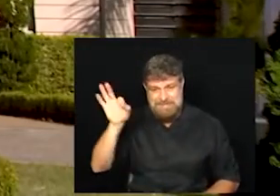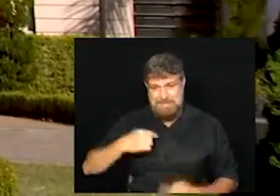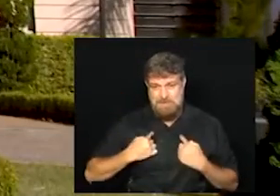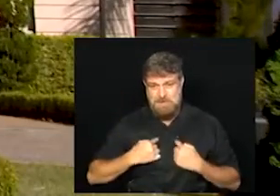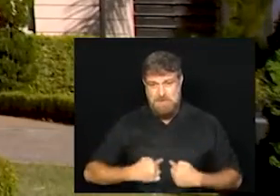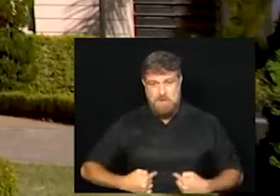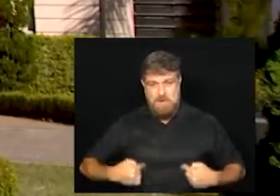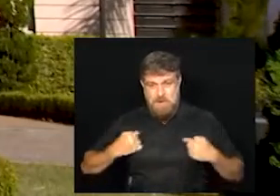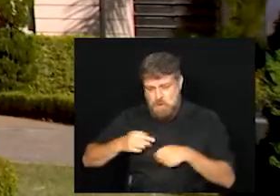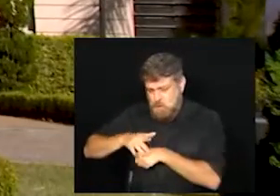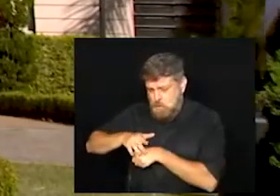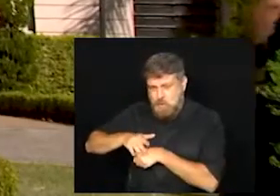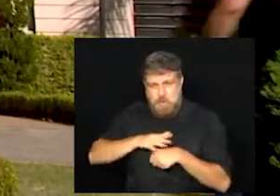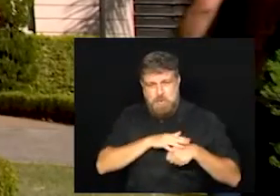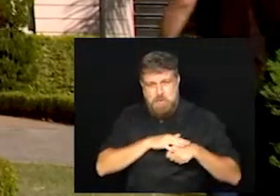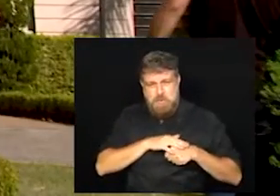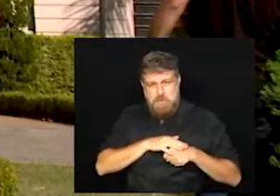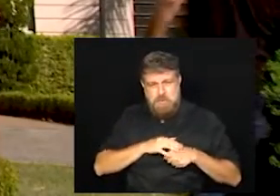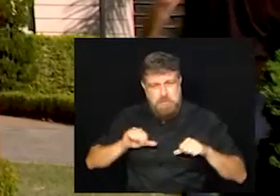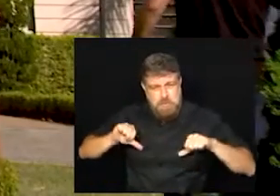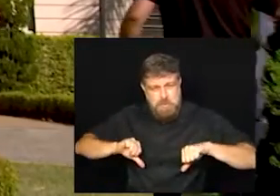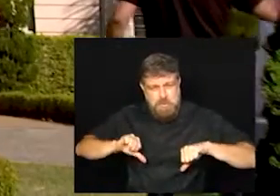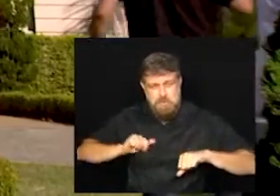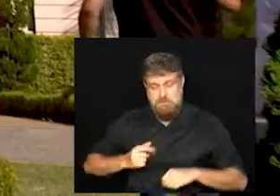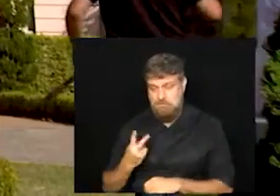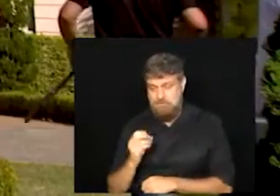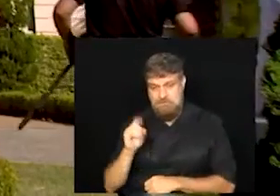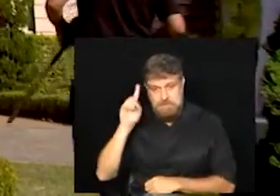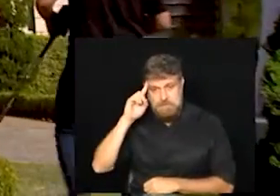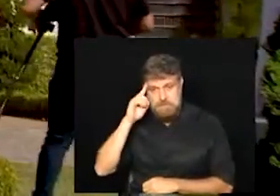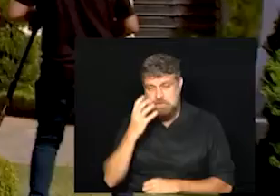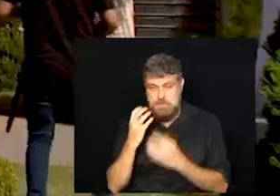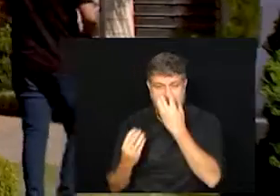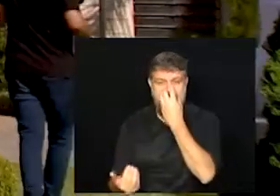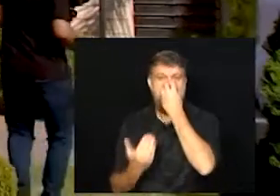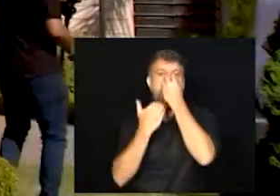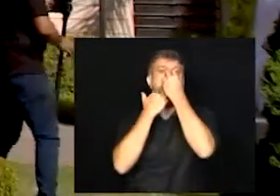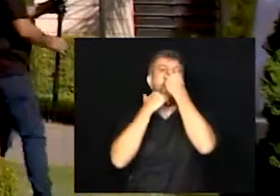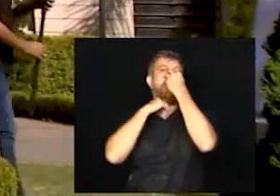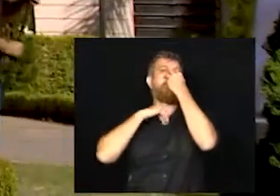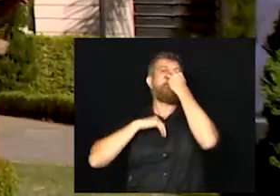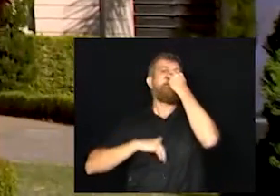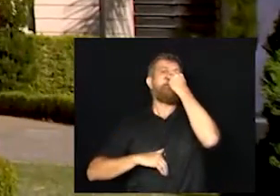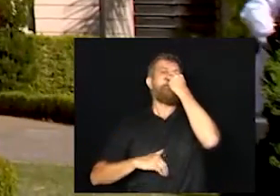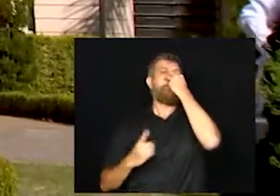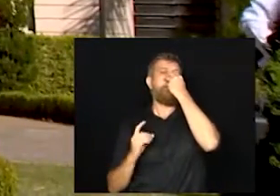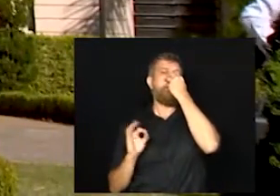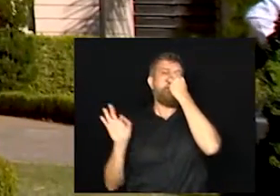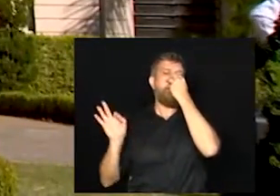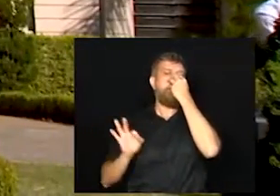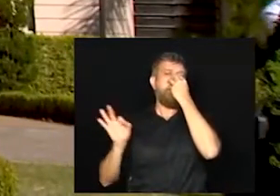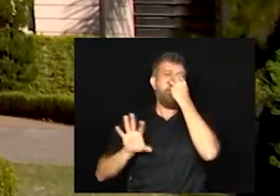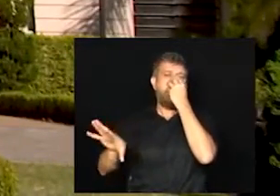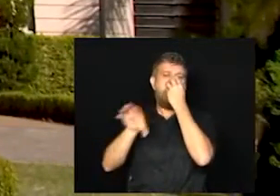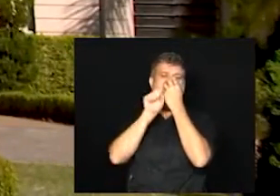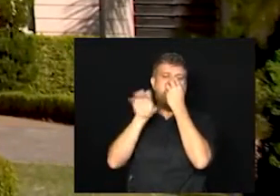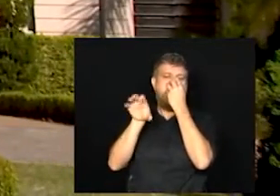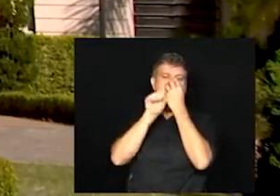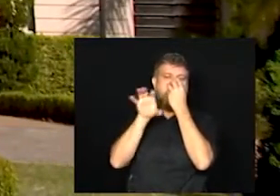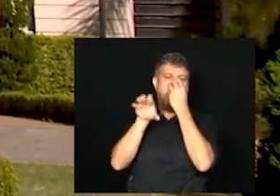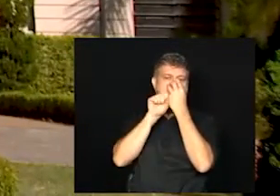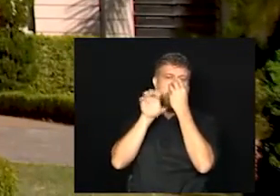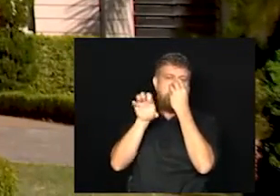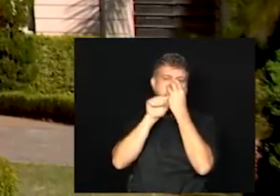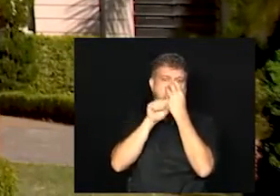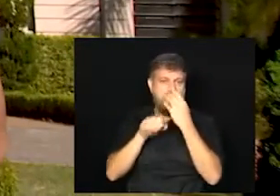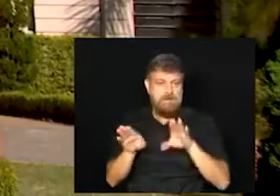pulmões comprometidos. Ele ficou 20 dias entubado e fez uso de 100% de ventilação invasiva.